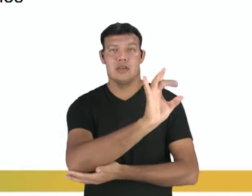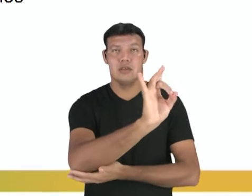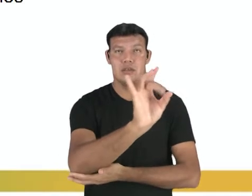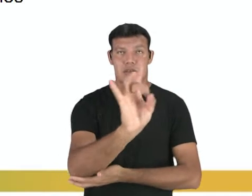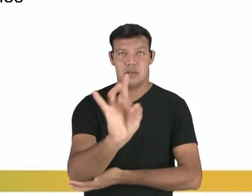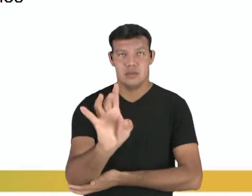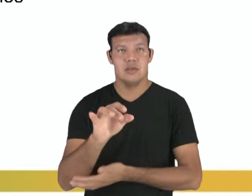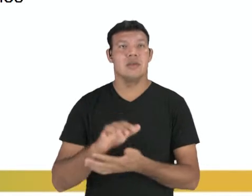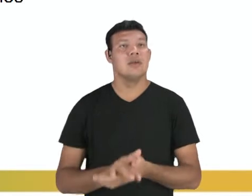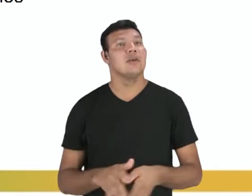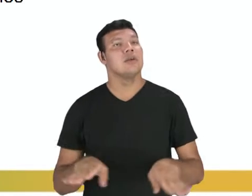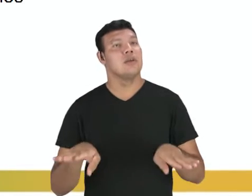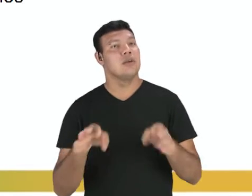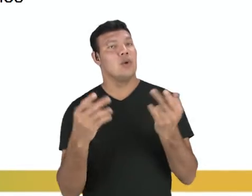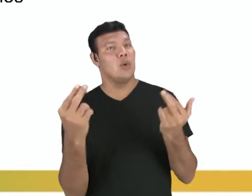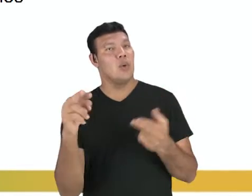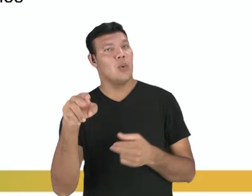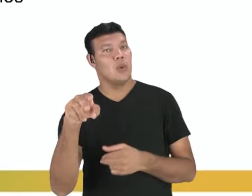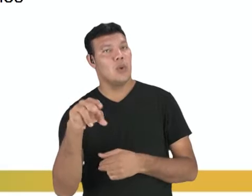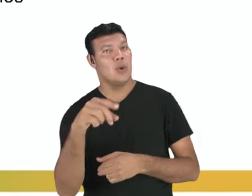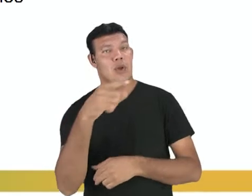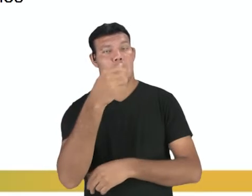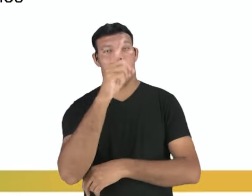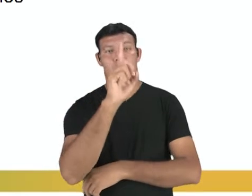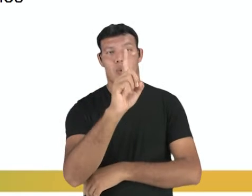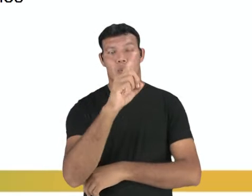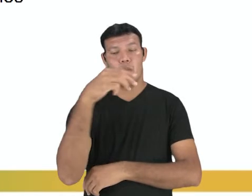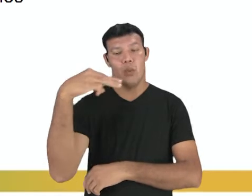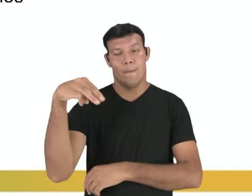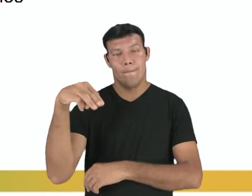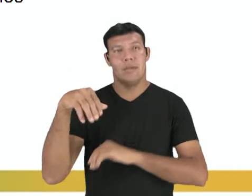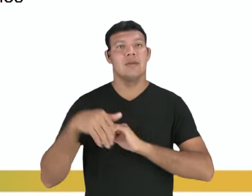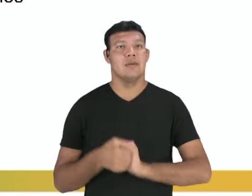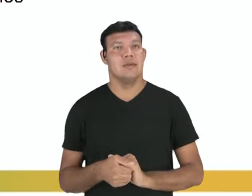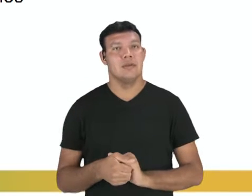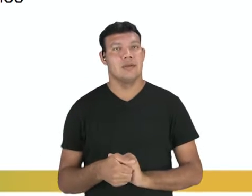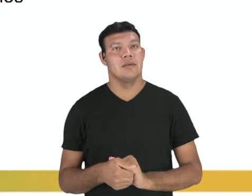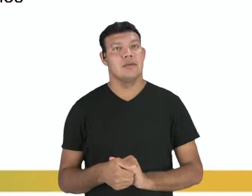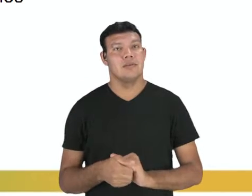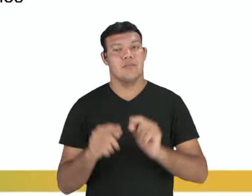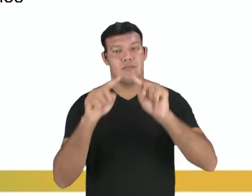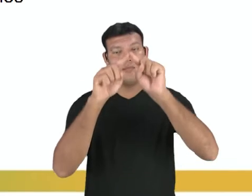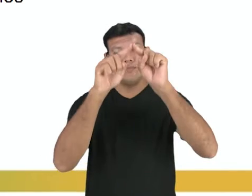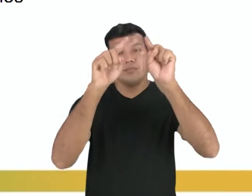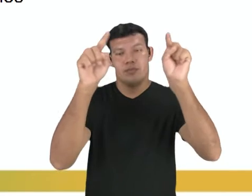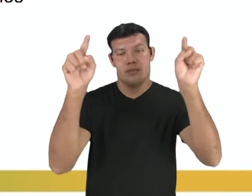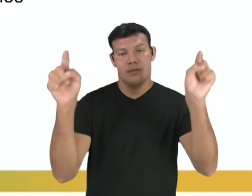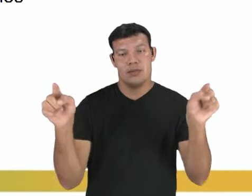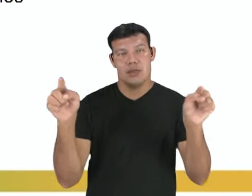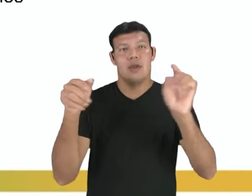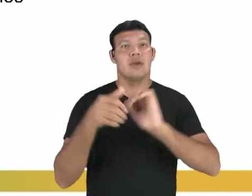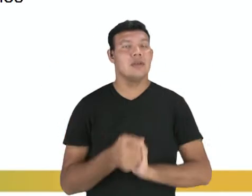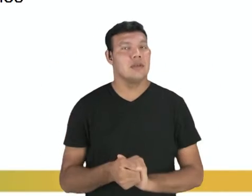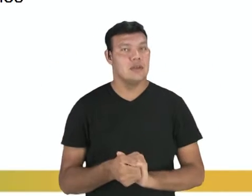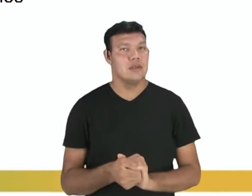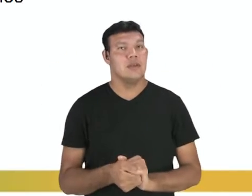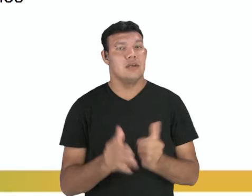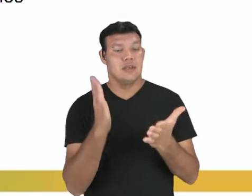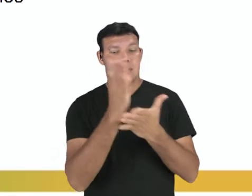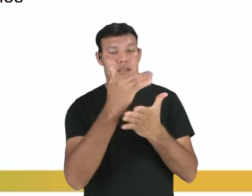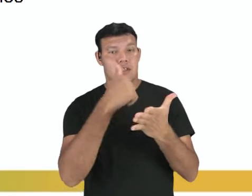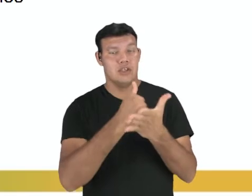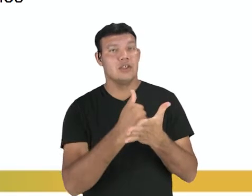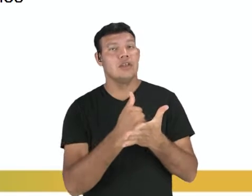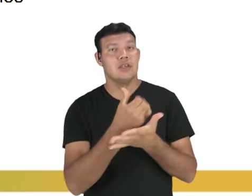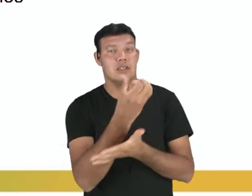parte medindo um minuto Oi e esse arco de um minuto dividido em